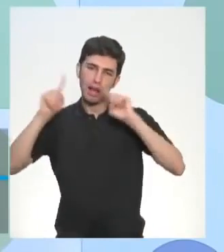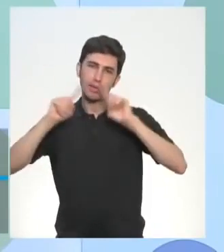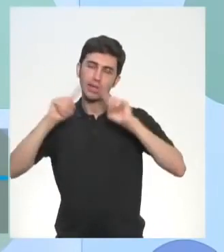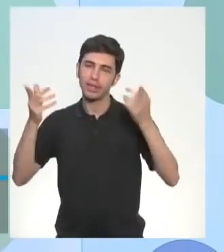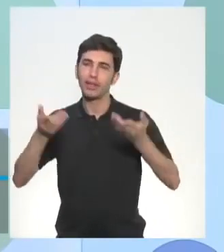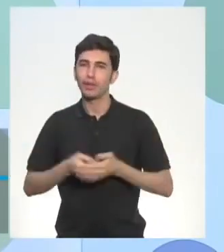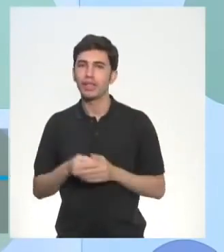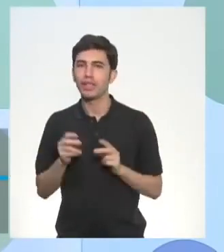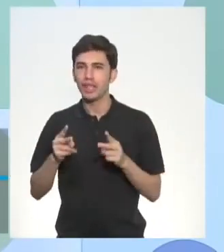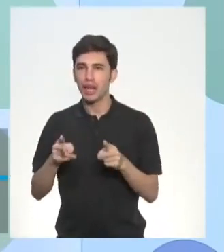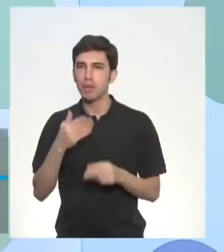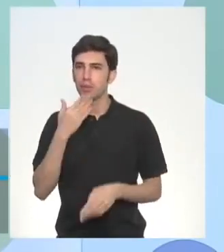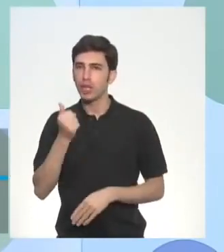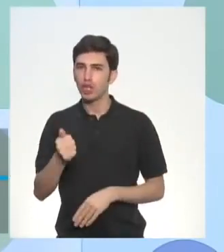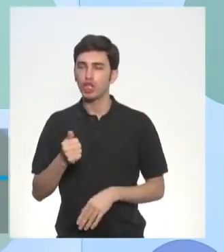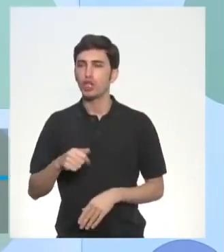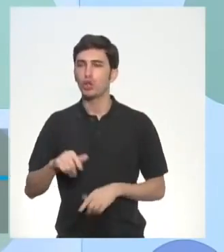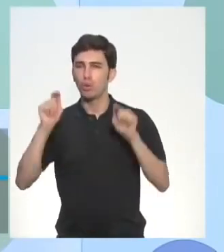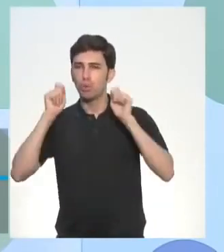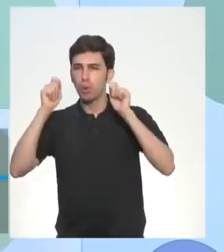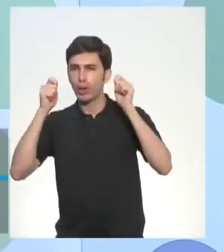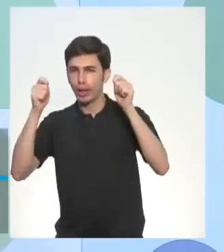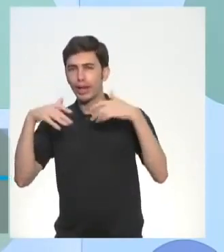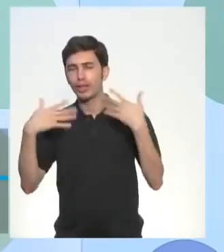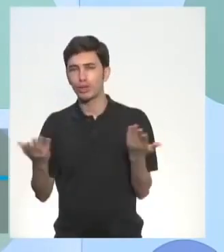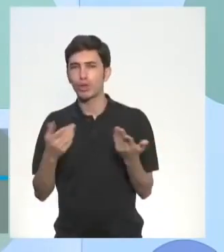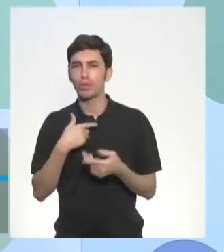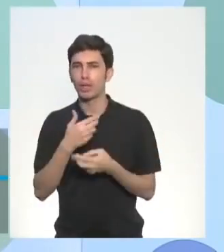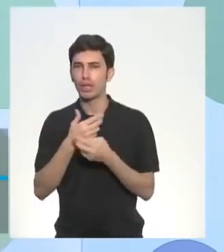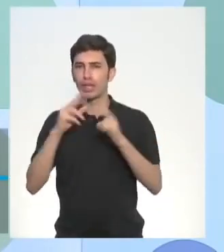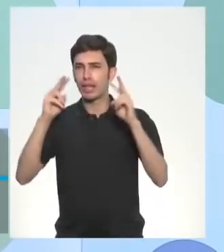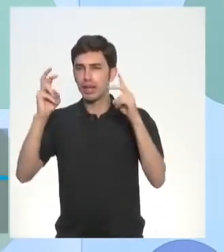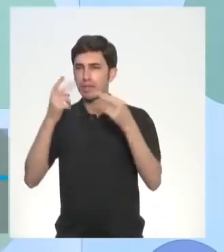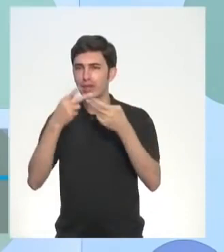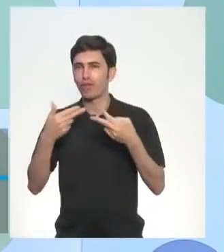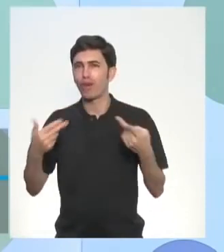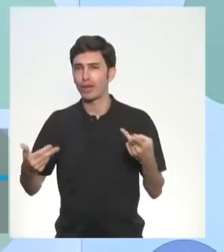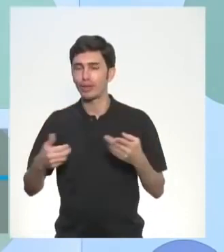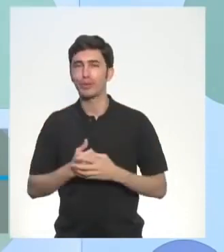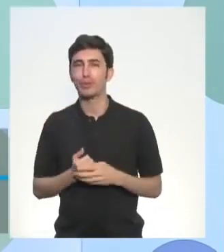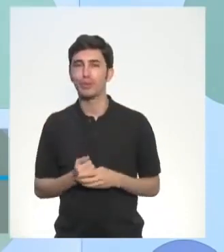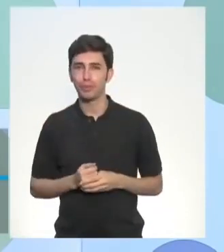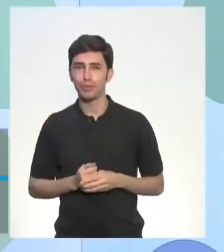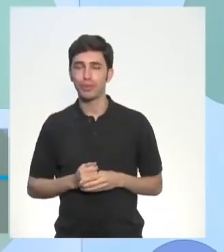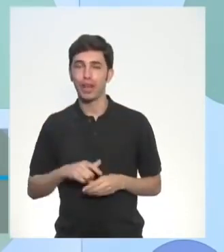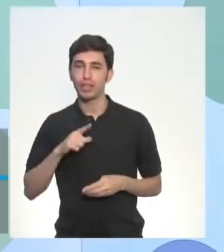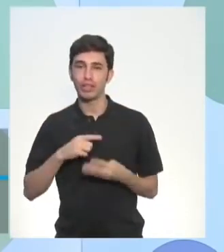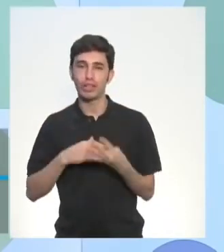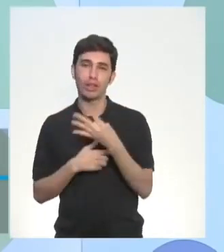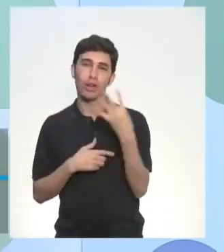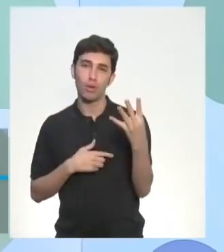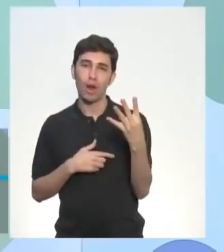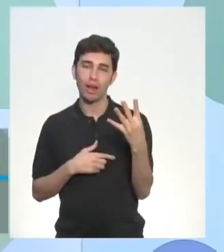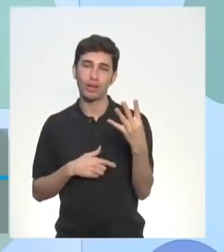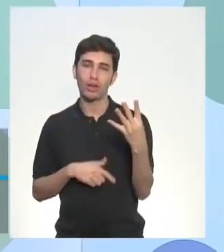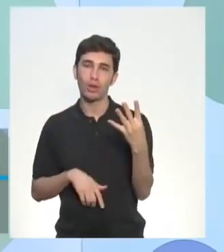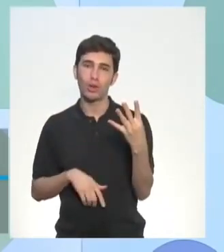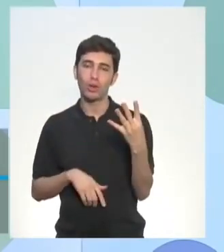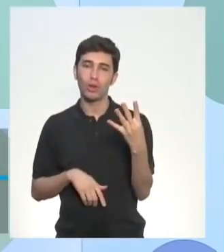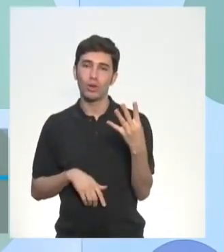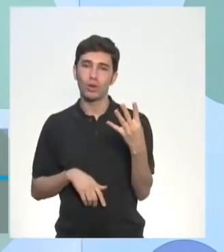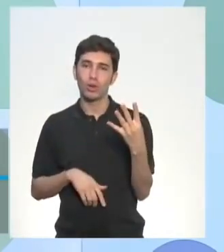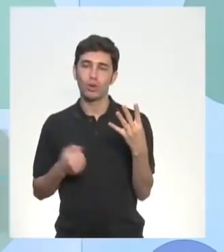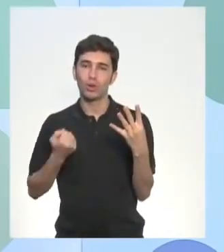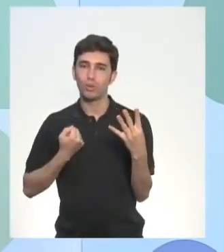uma reivindicação, um protesto sobre assuntos diferentes, tá? Então, nós temos aí 4 cartas, então, que tem, vou pôr na